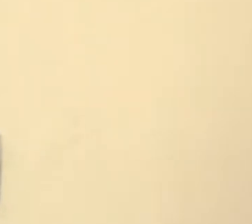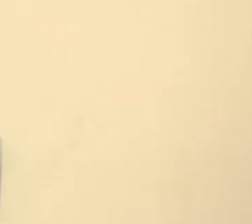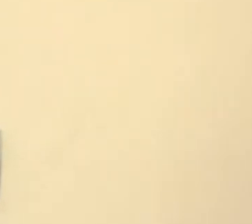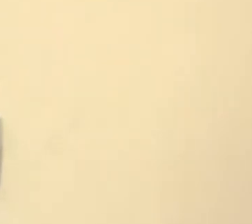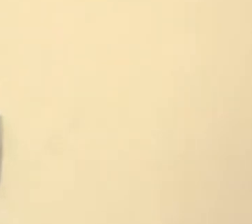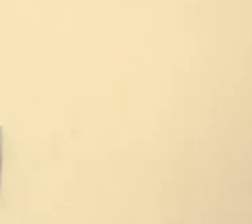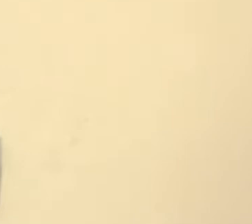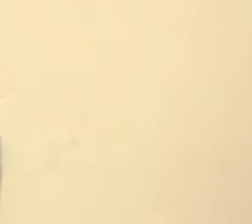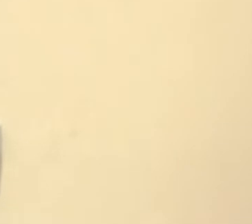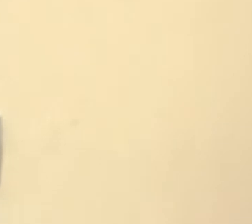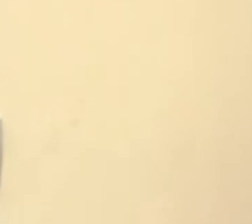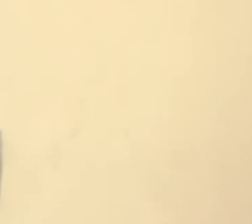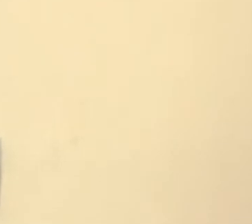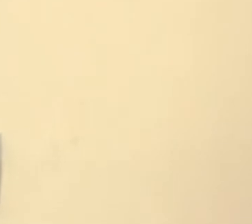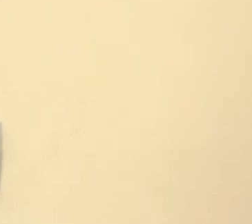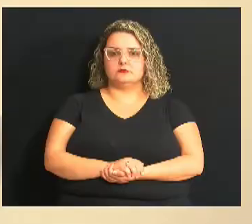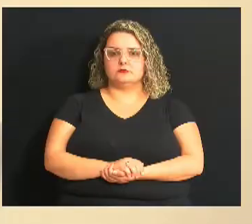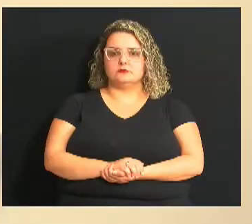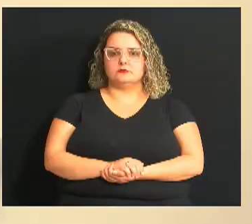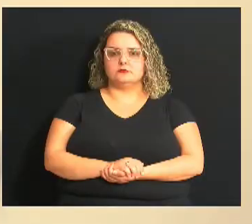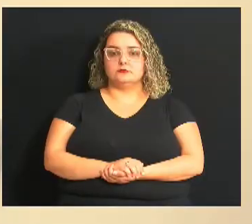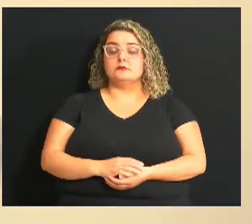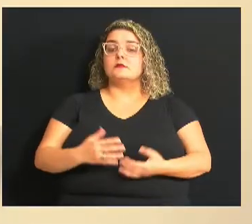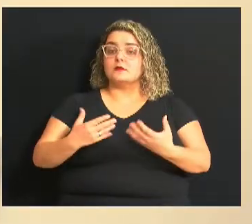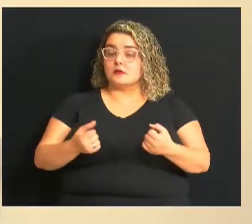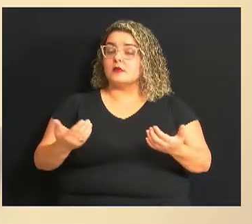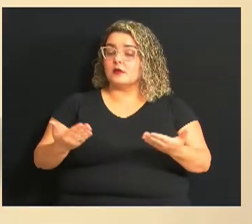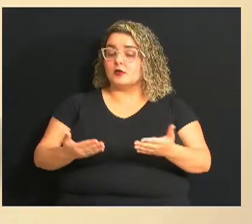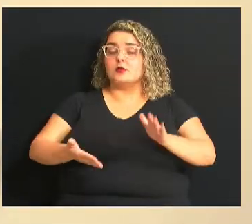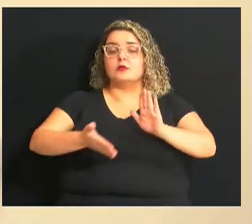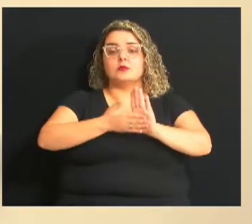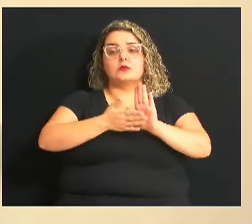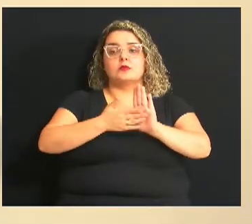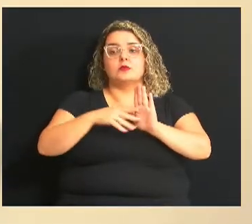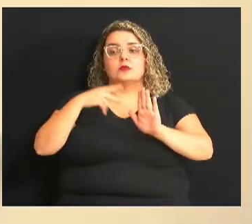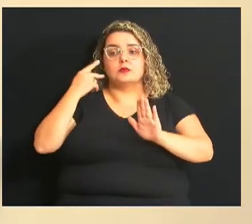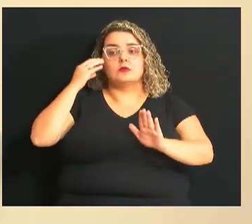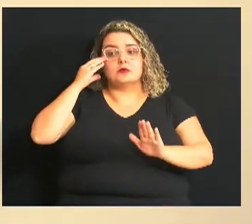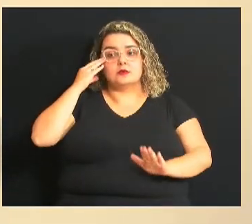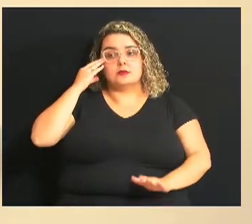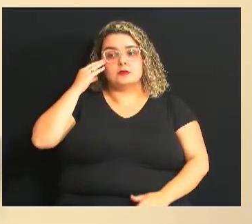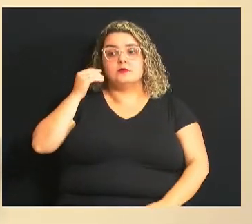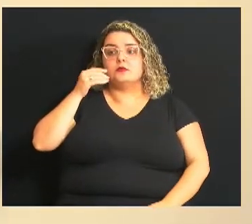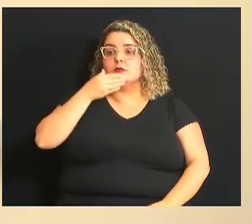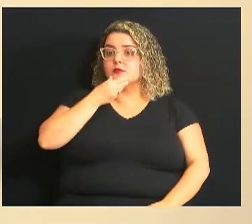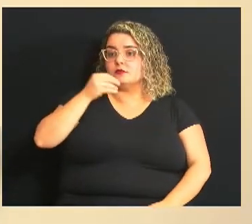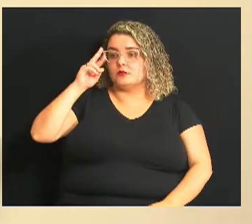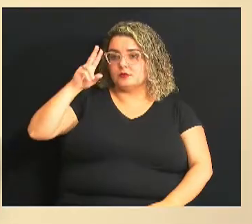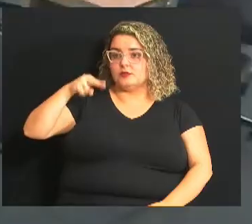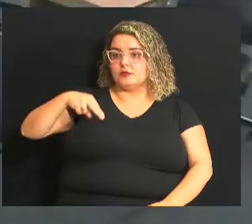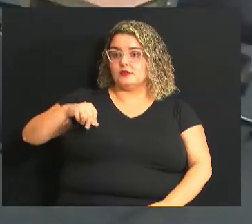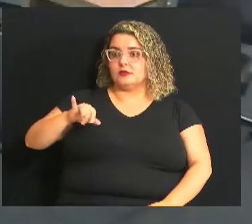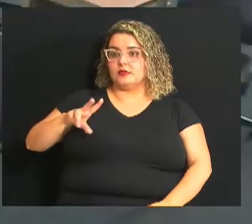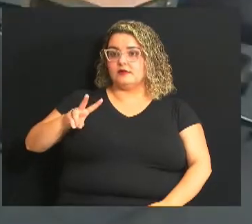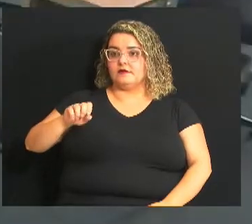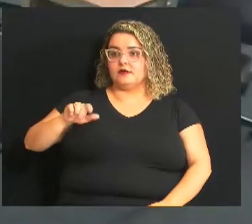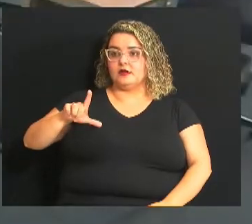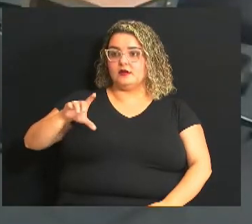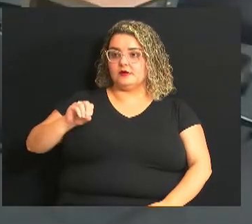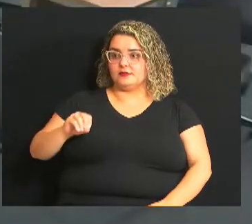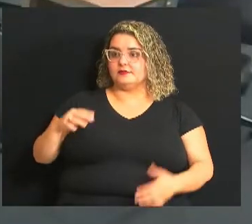Recebe agora, por proposição do vereador Luiz Cirilo, o senhor Nivaldo Vicente.